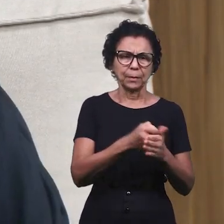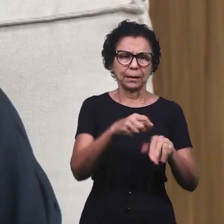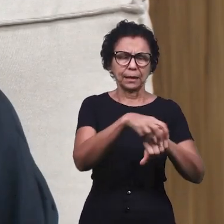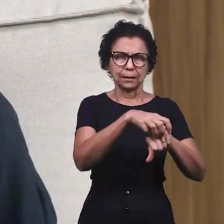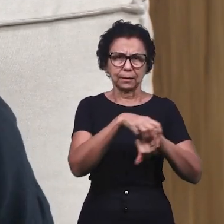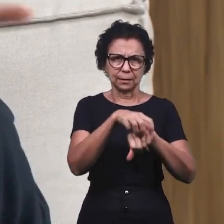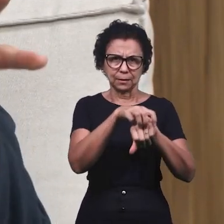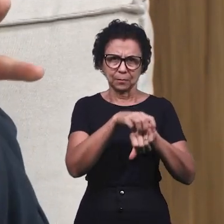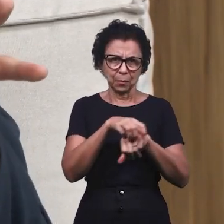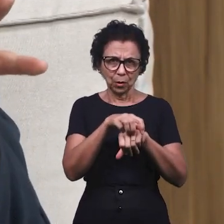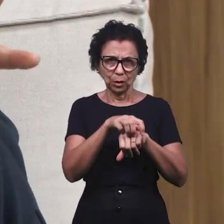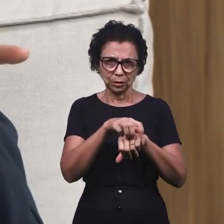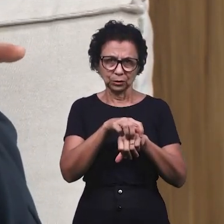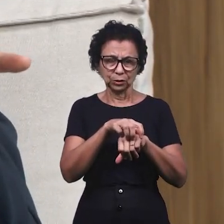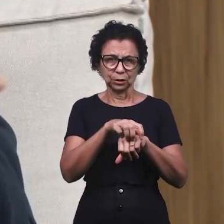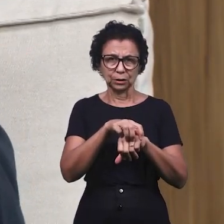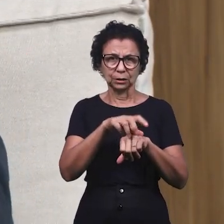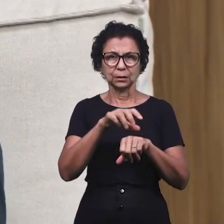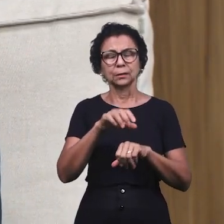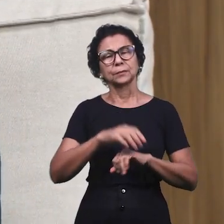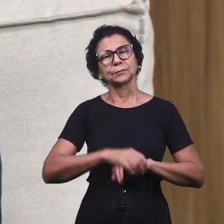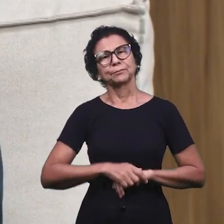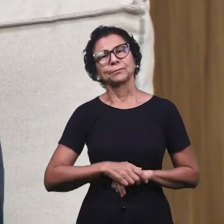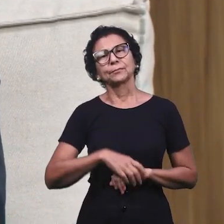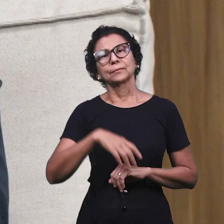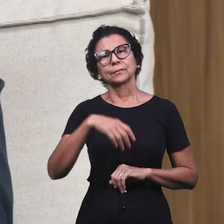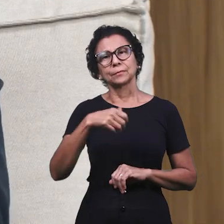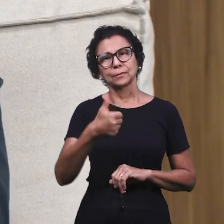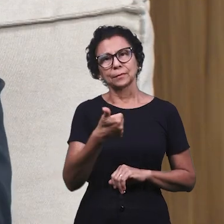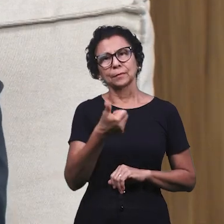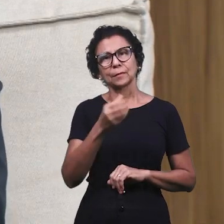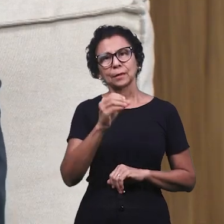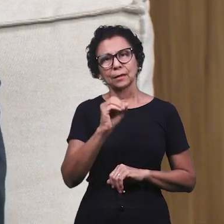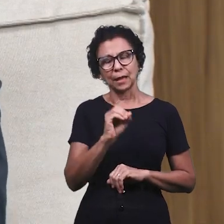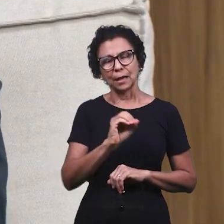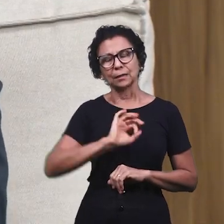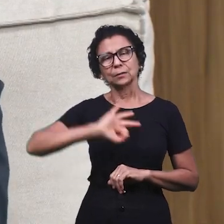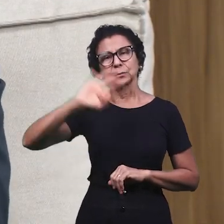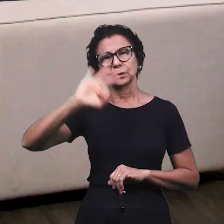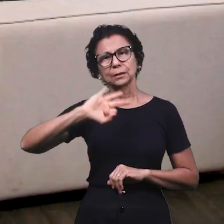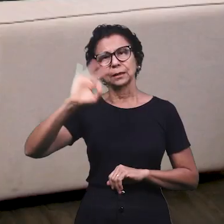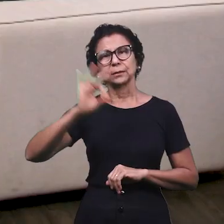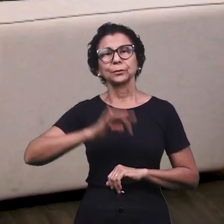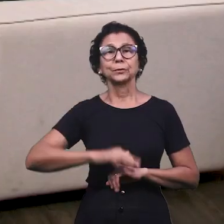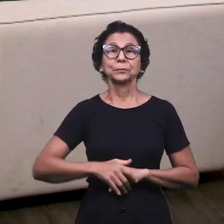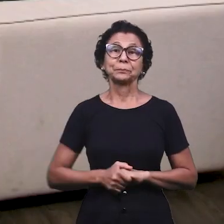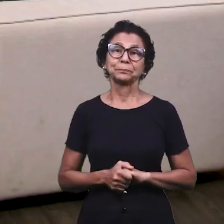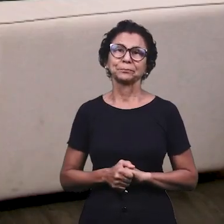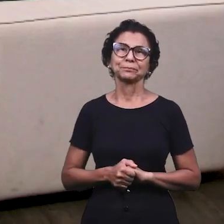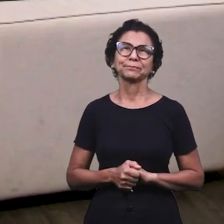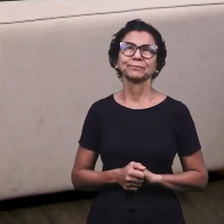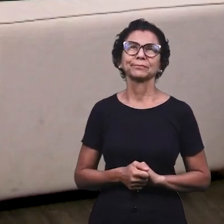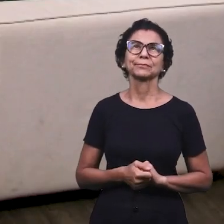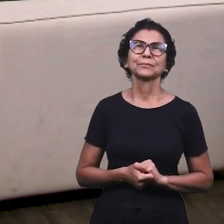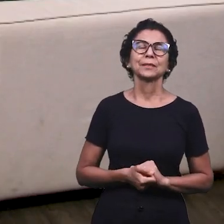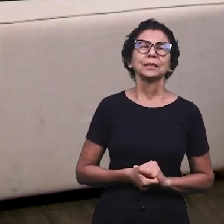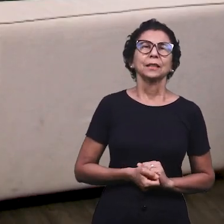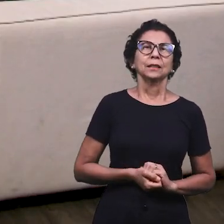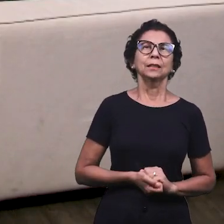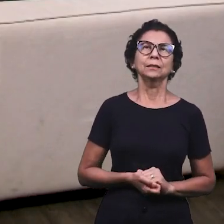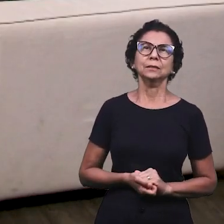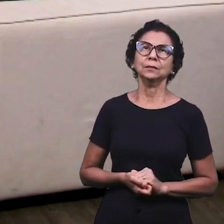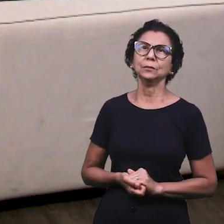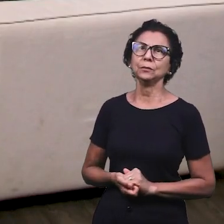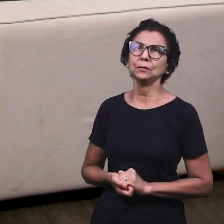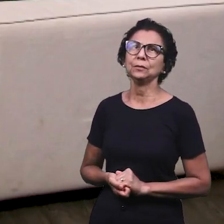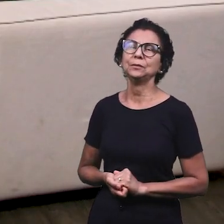sobre 10 mais 5, sobre $15 mil. O frete inclui... É um dos poucos lugares do mundo, na verdade eu não conheço